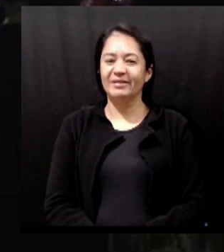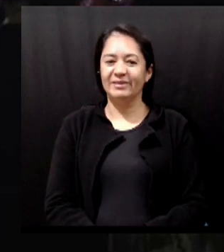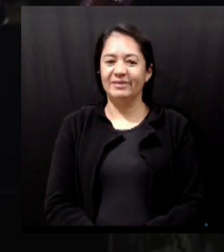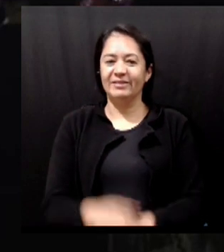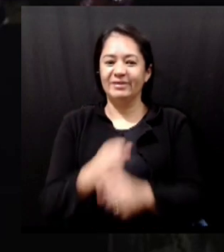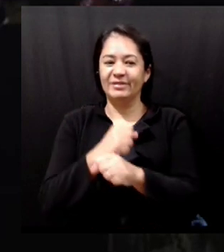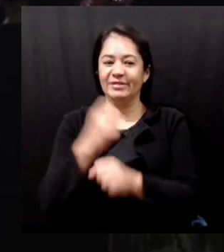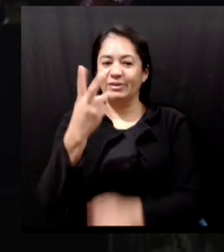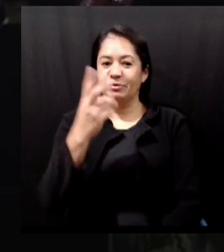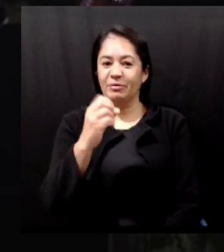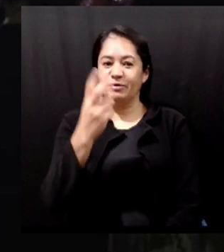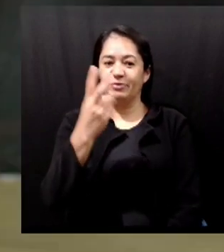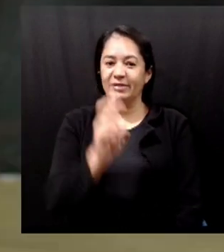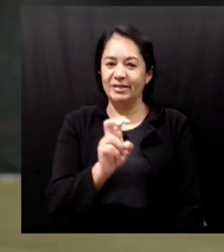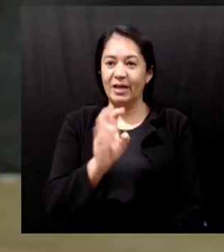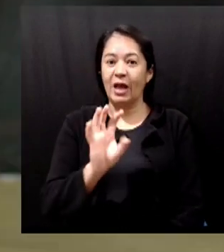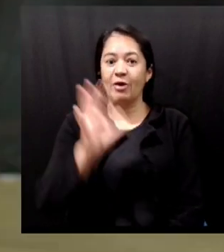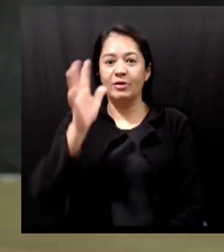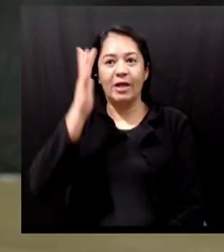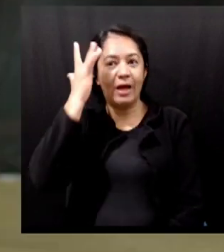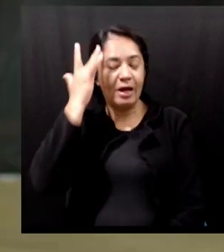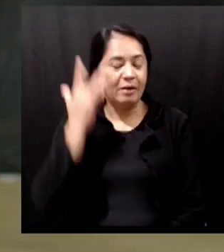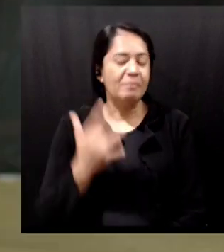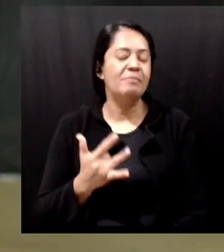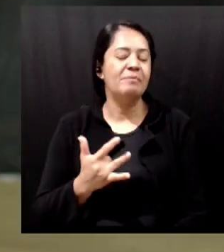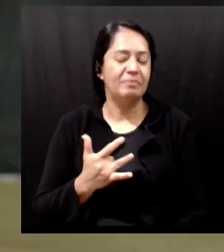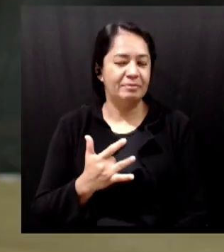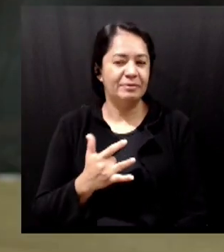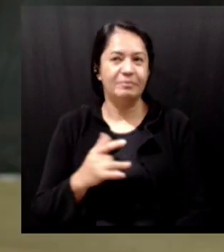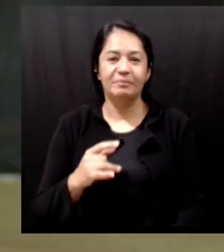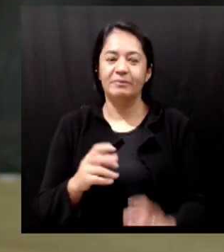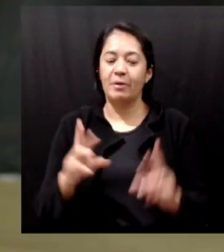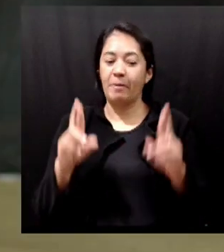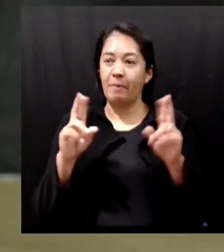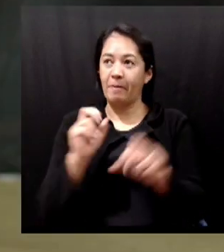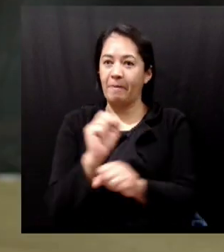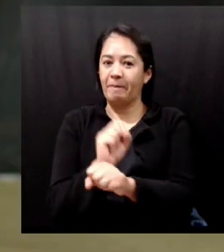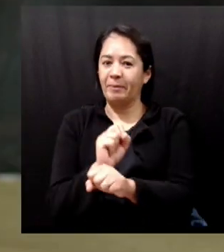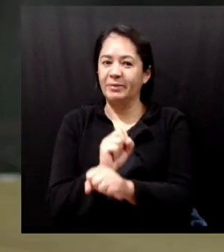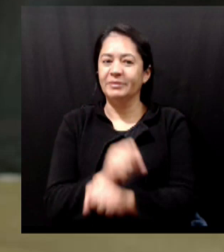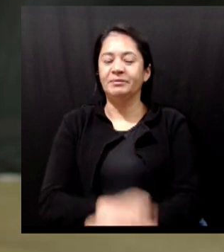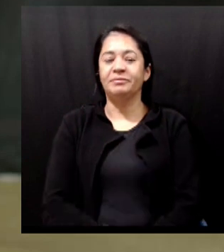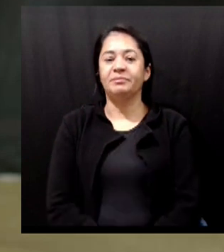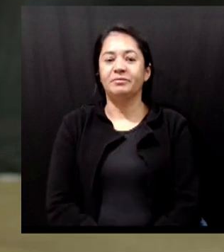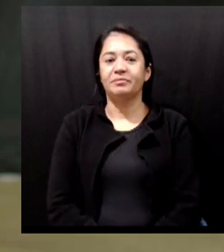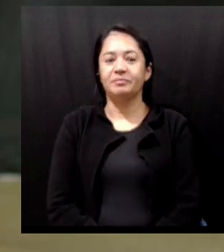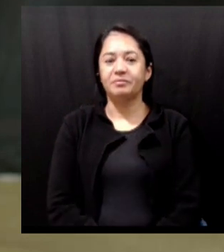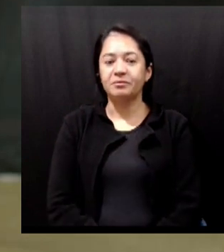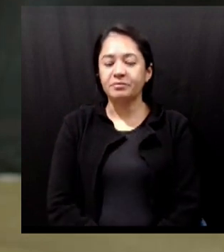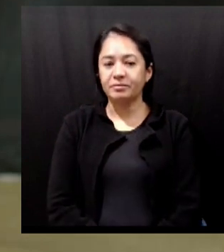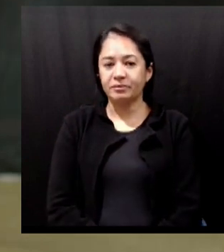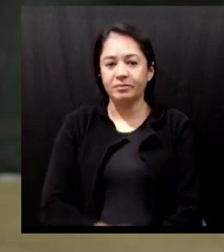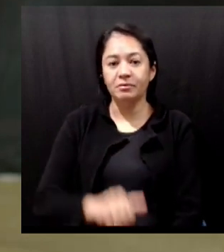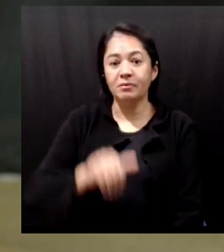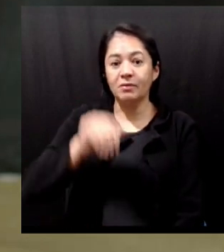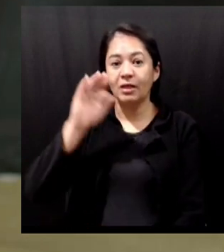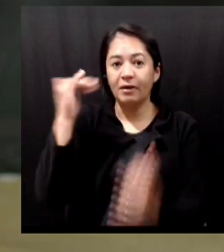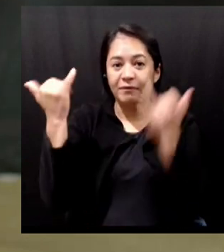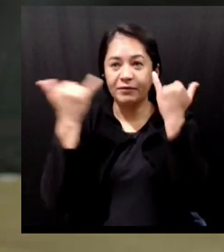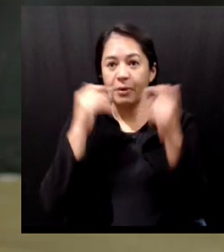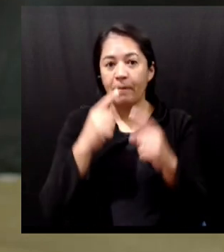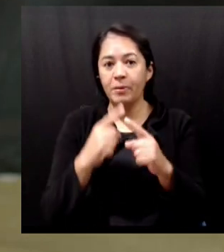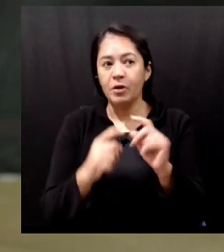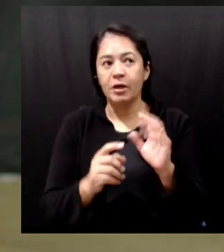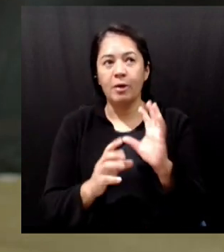2025. Acontece amanhã, muito esperado esse baile, né? Olha só, gente, mais informação, porque tem muita coisa acontecendo neste final de semana